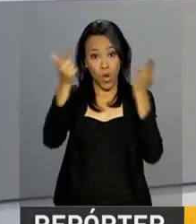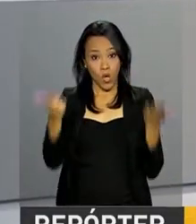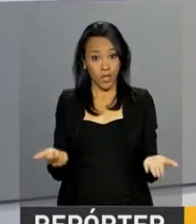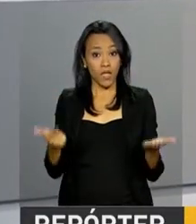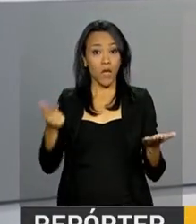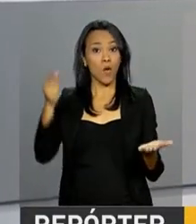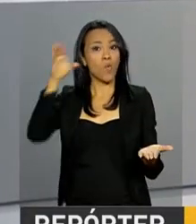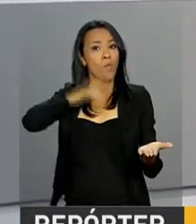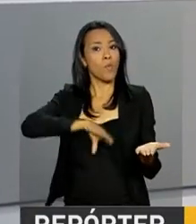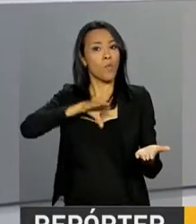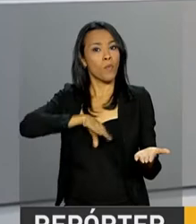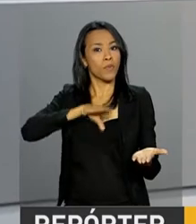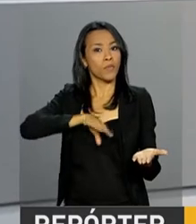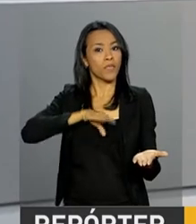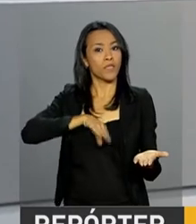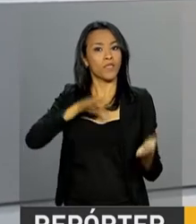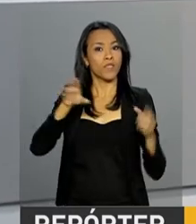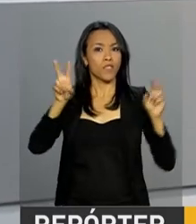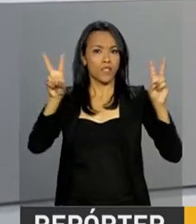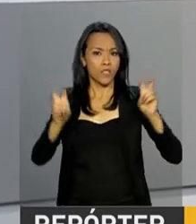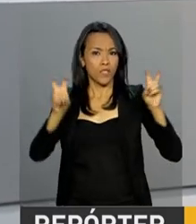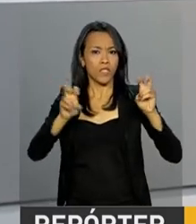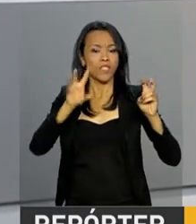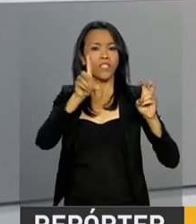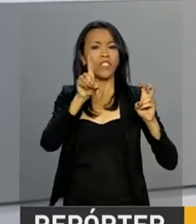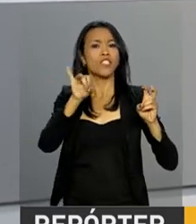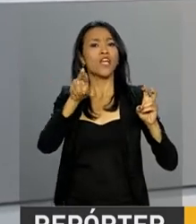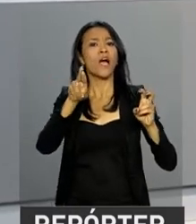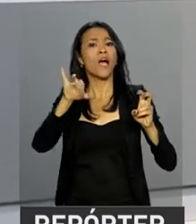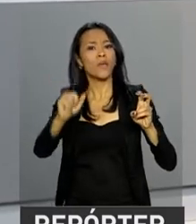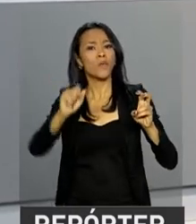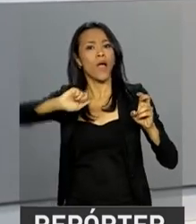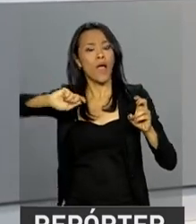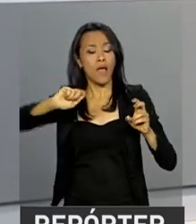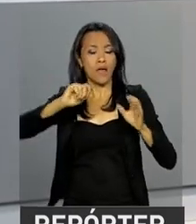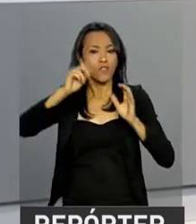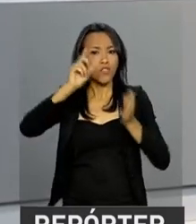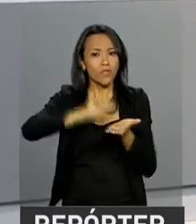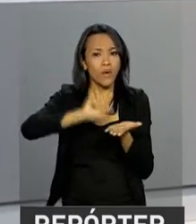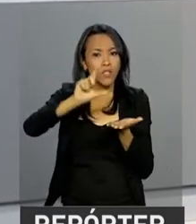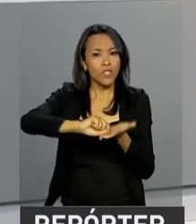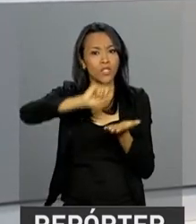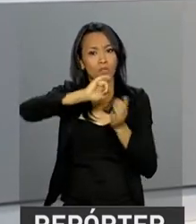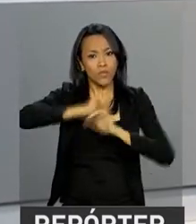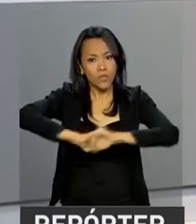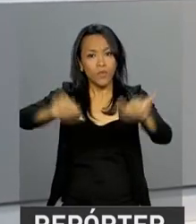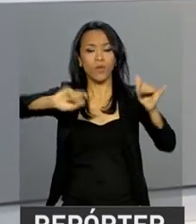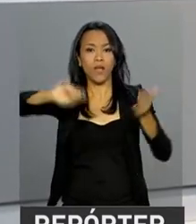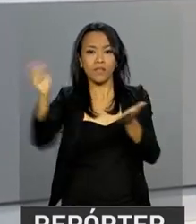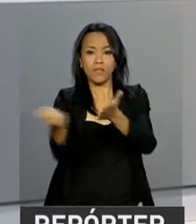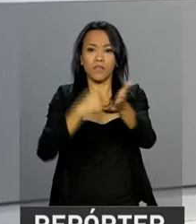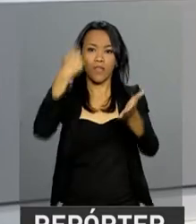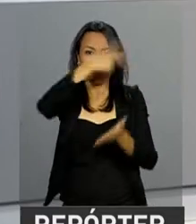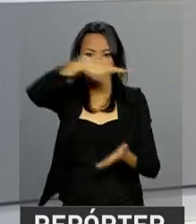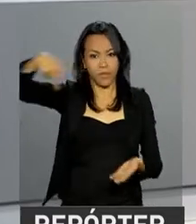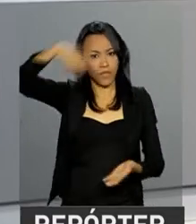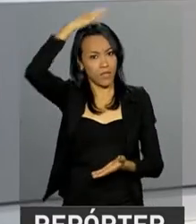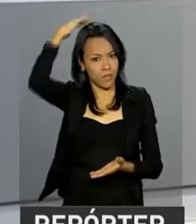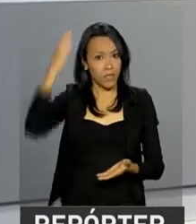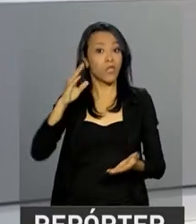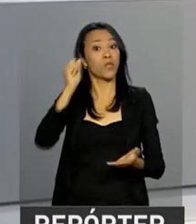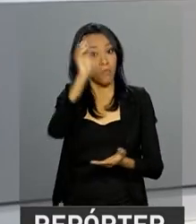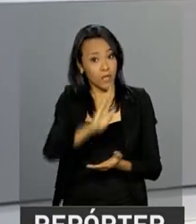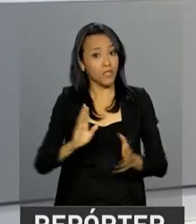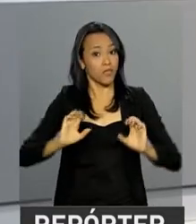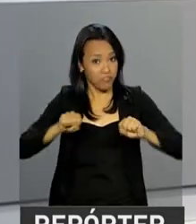de notícias publicou nesta quarta feira um artigo assinado pelo presidente michel temer no texto o presidente afirma que o brasil entrou